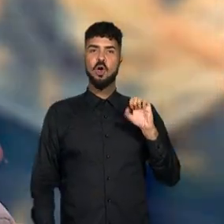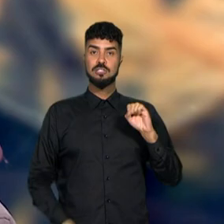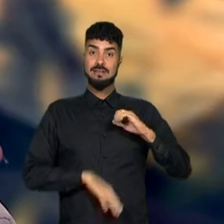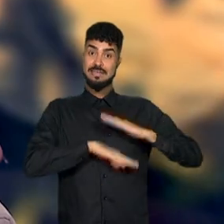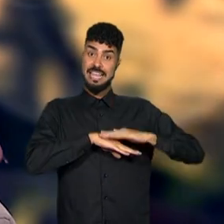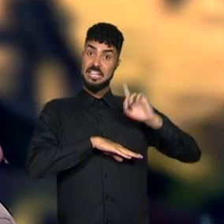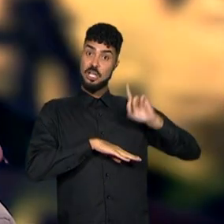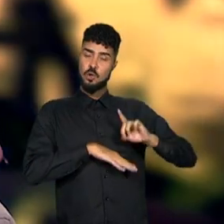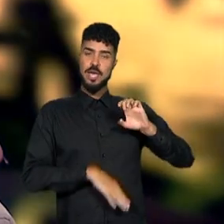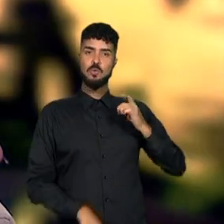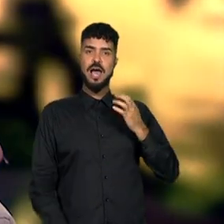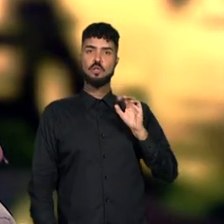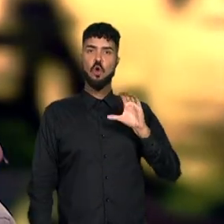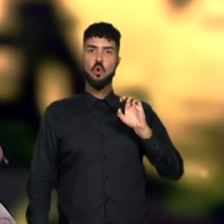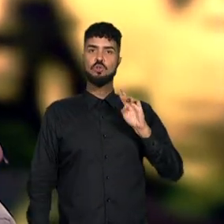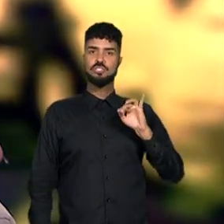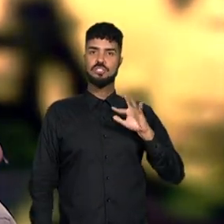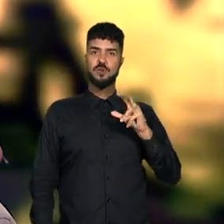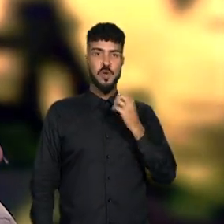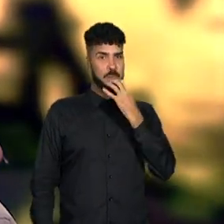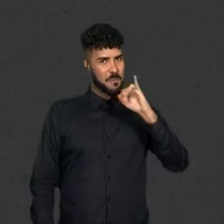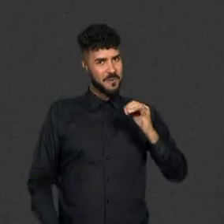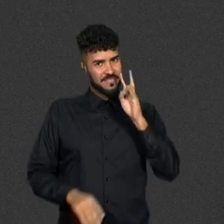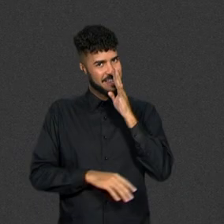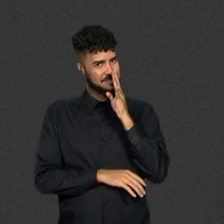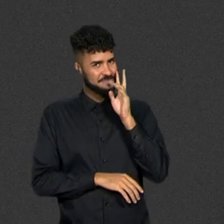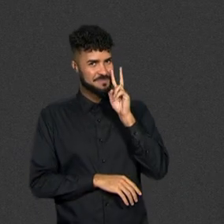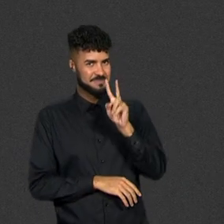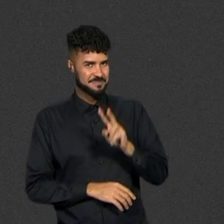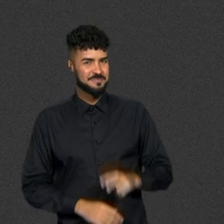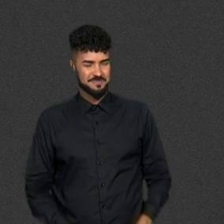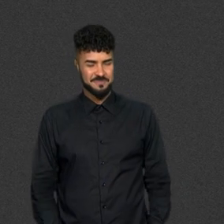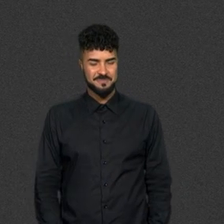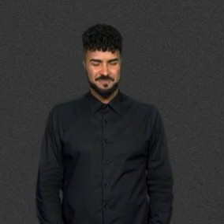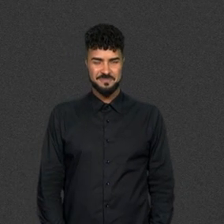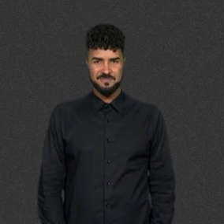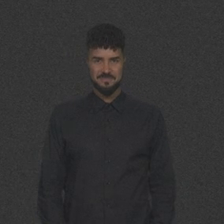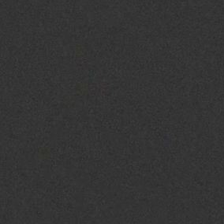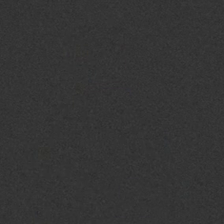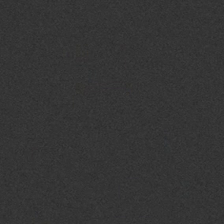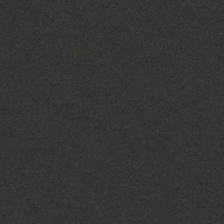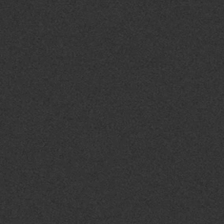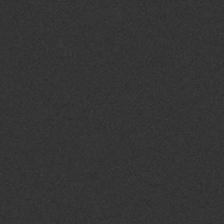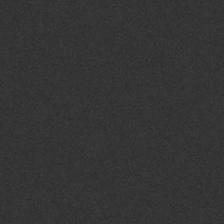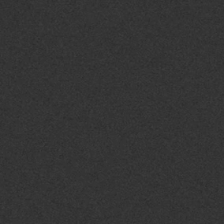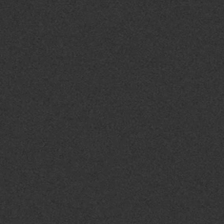dirigido por Eduardo Coutinho. Bom proveito.